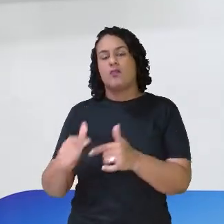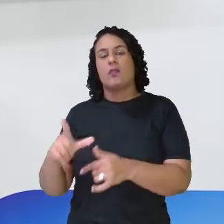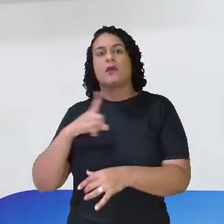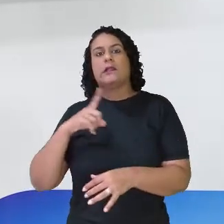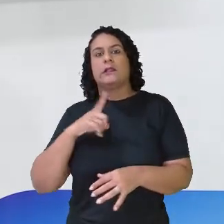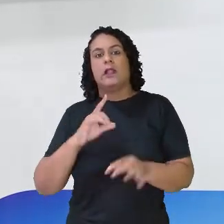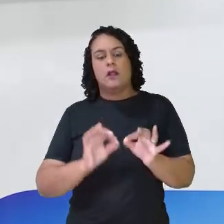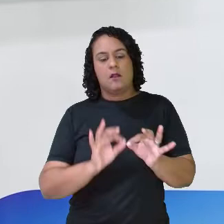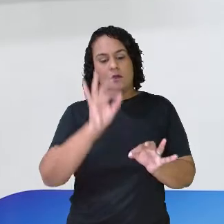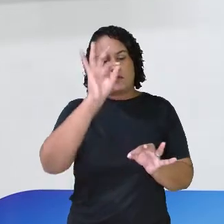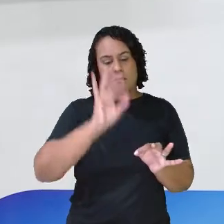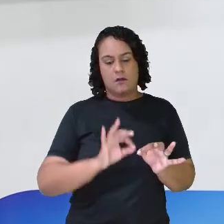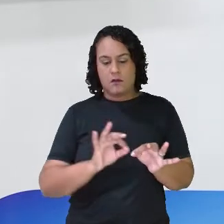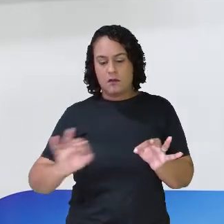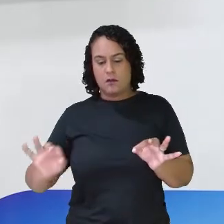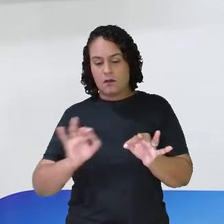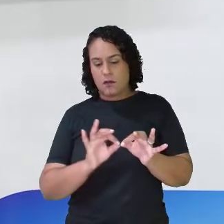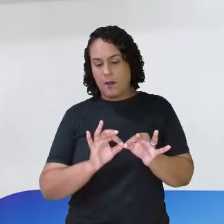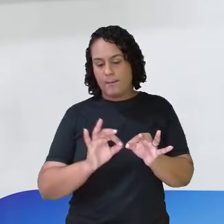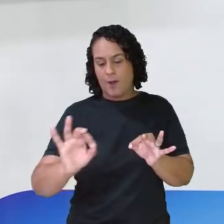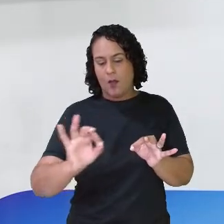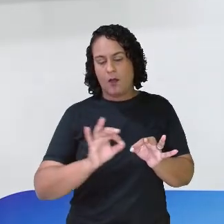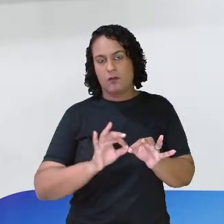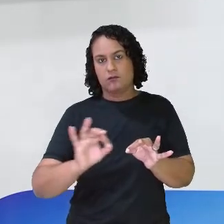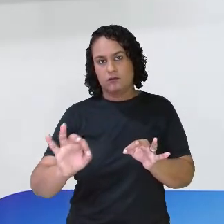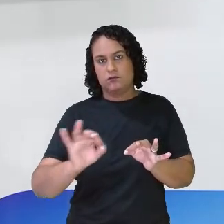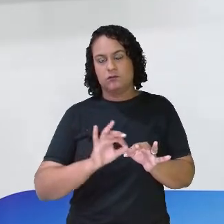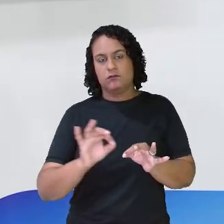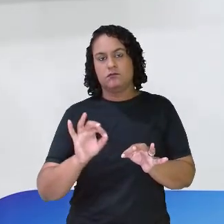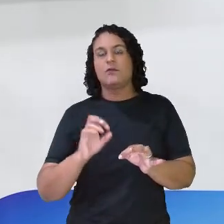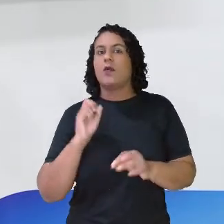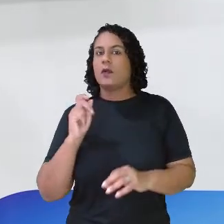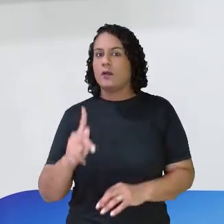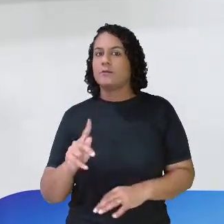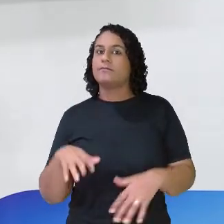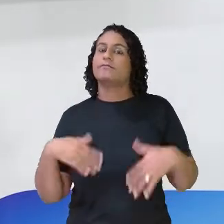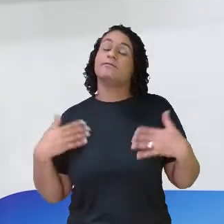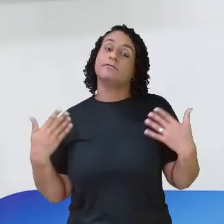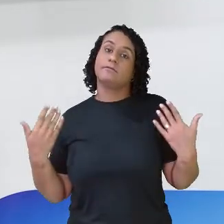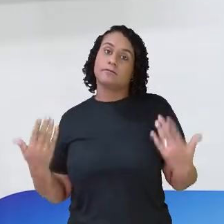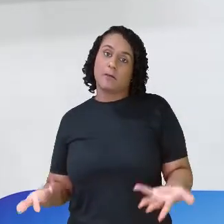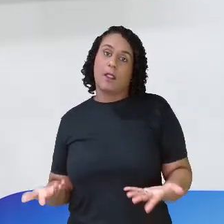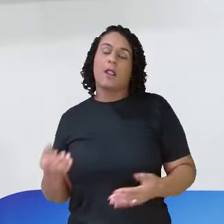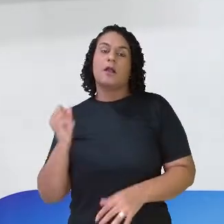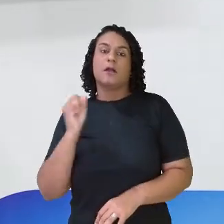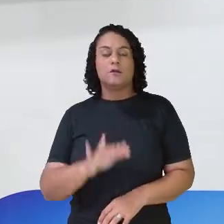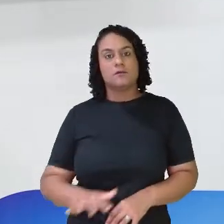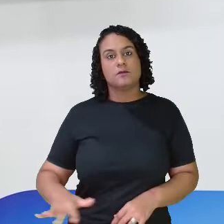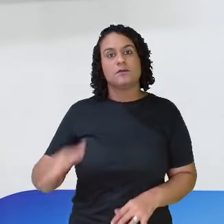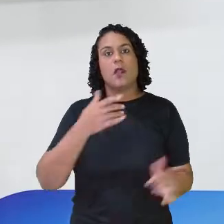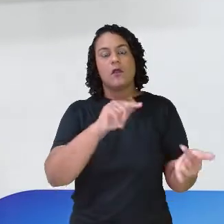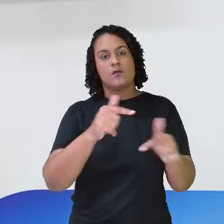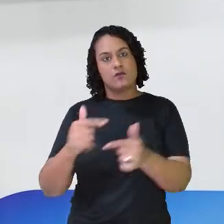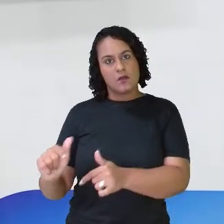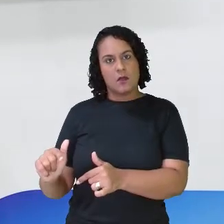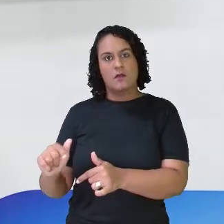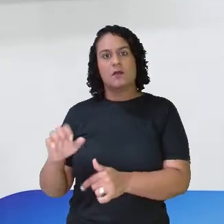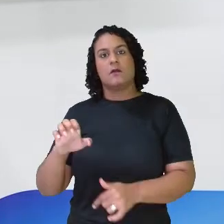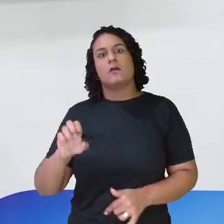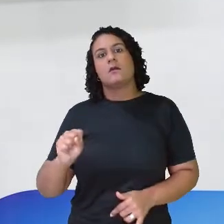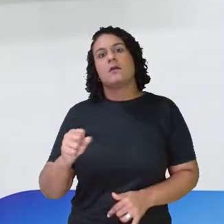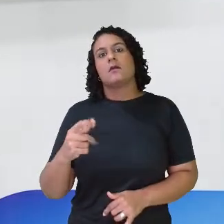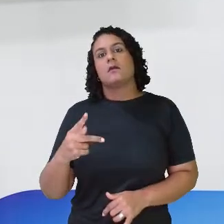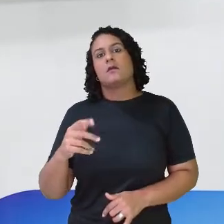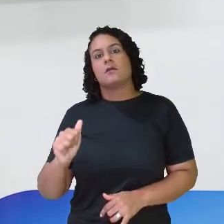volume, possuem profundidade. Tranquilo? E nessas figuras geométricas espaciais,